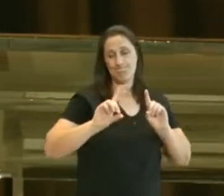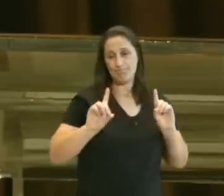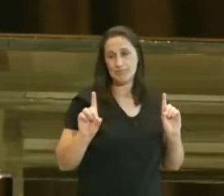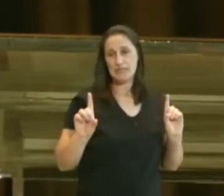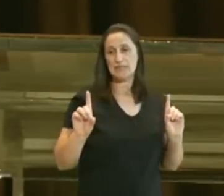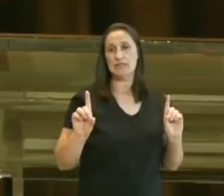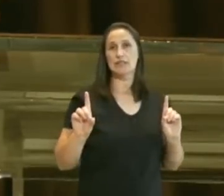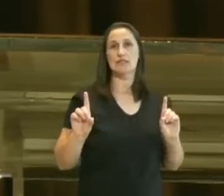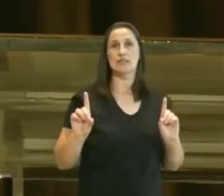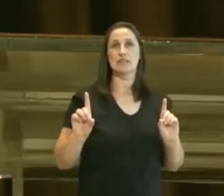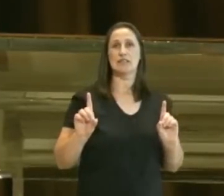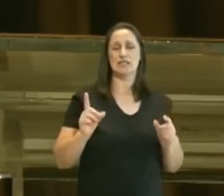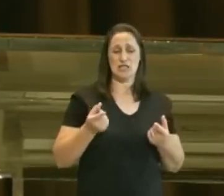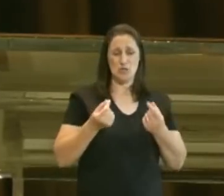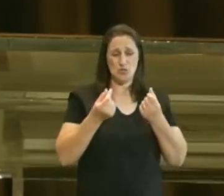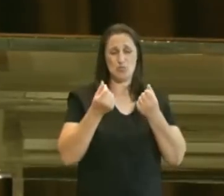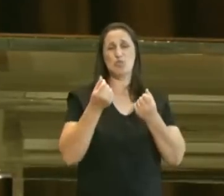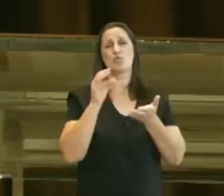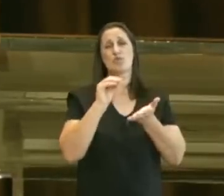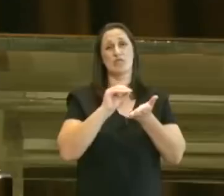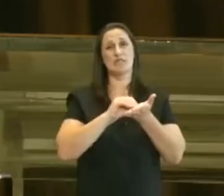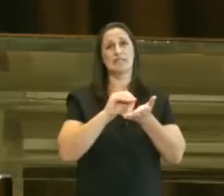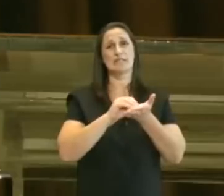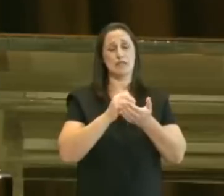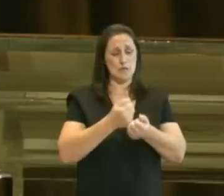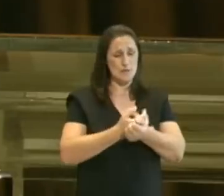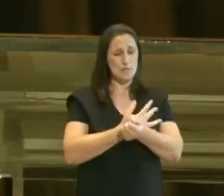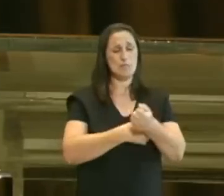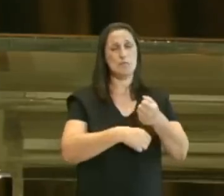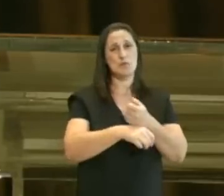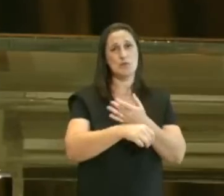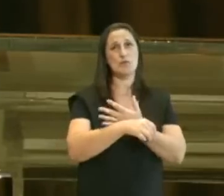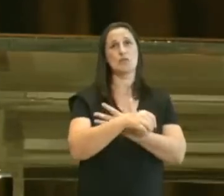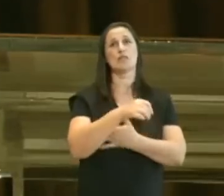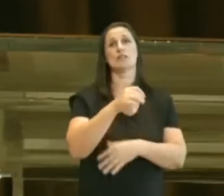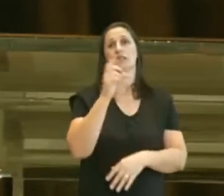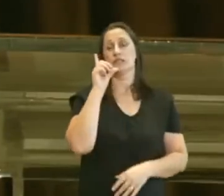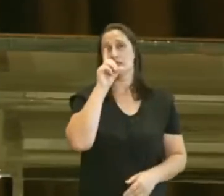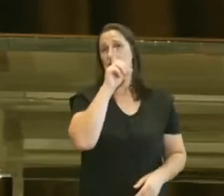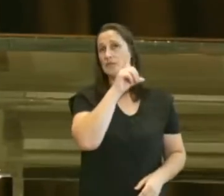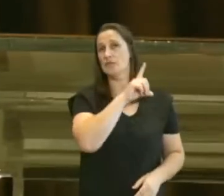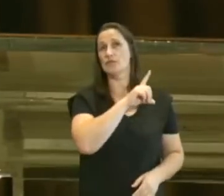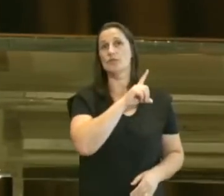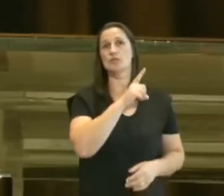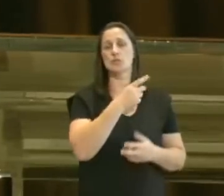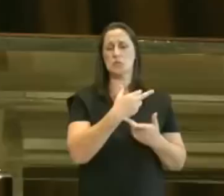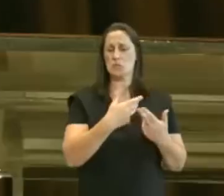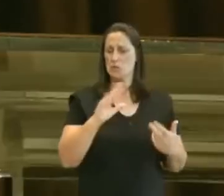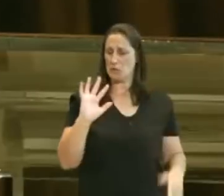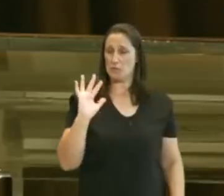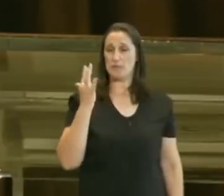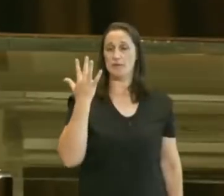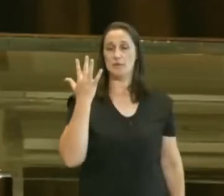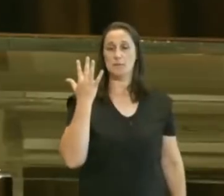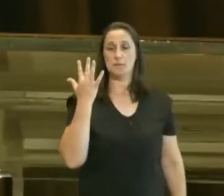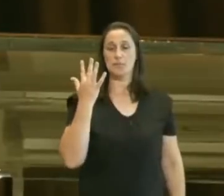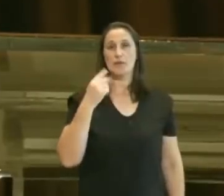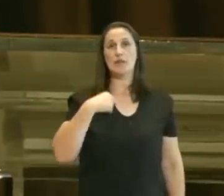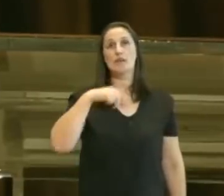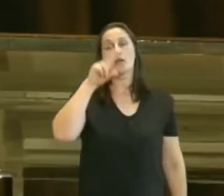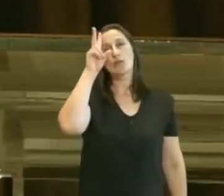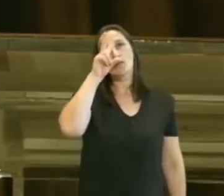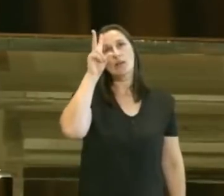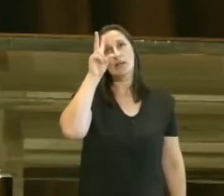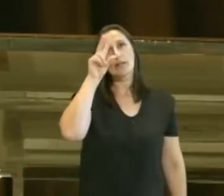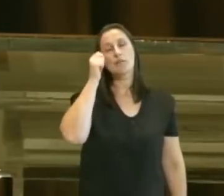situação financeira difícil, emocional difícil, tanta coisa aconteceu. E eu me lembro de um